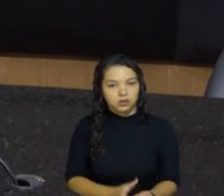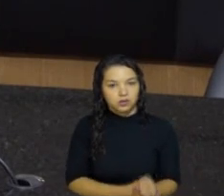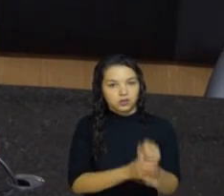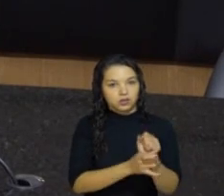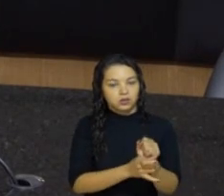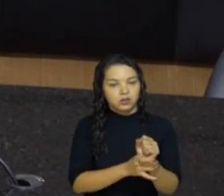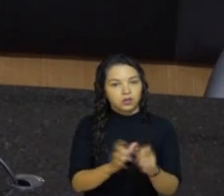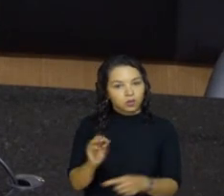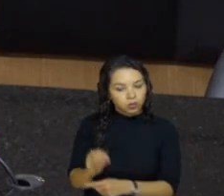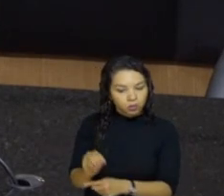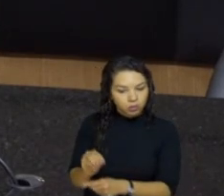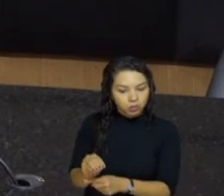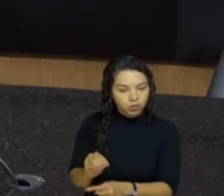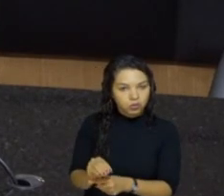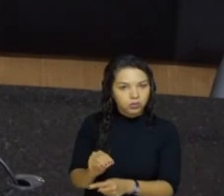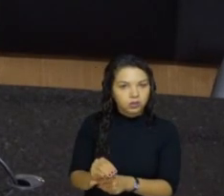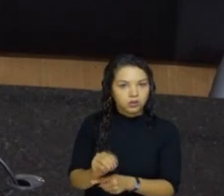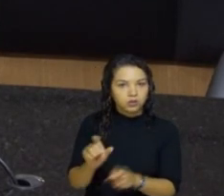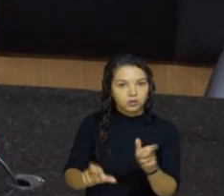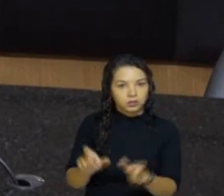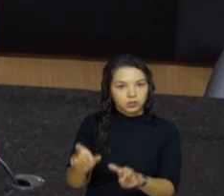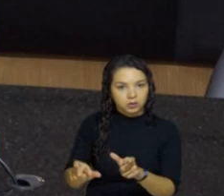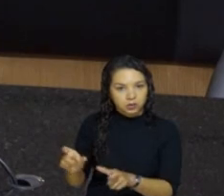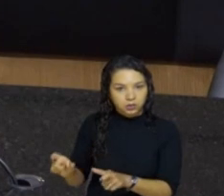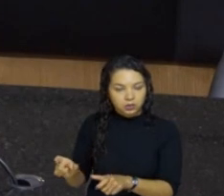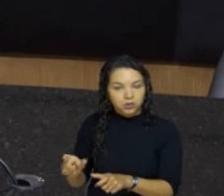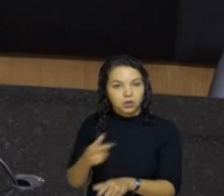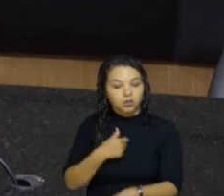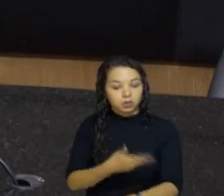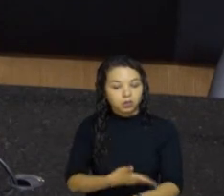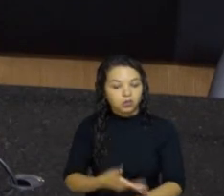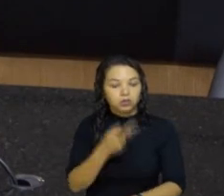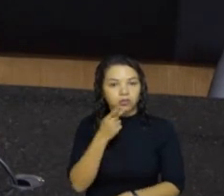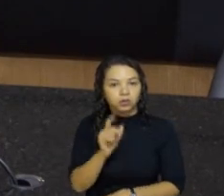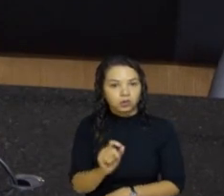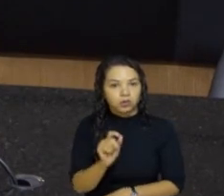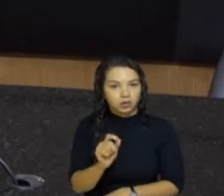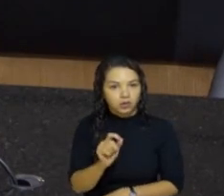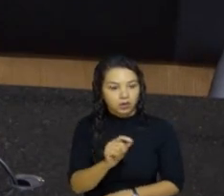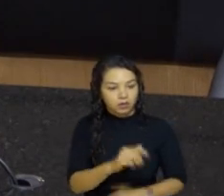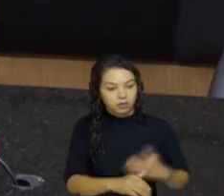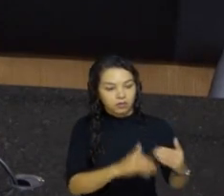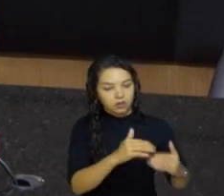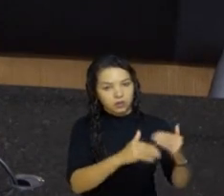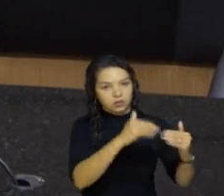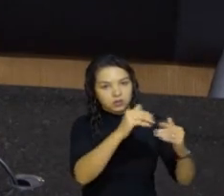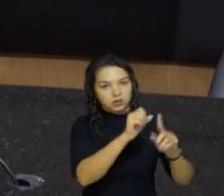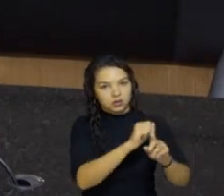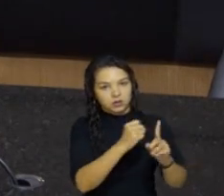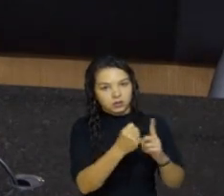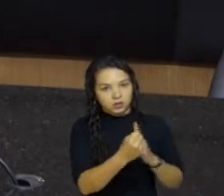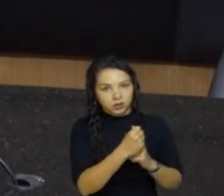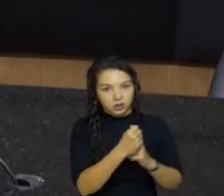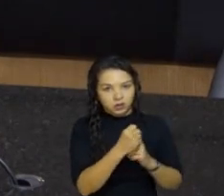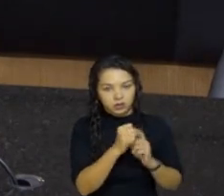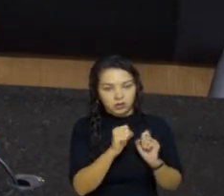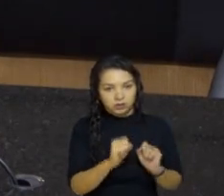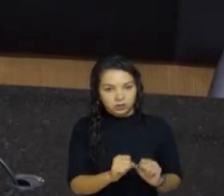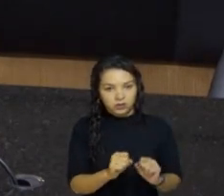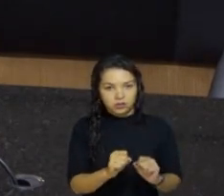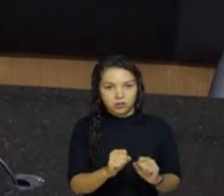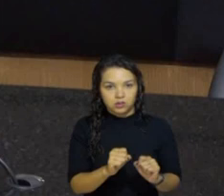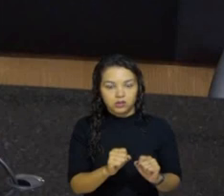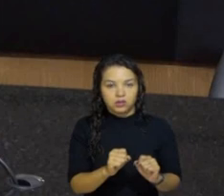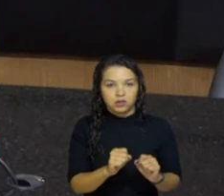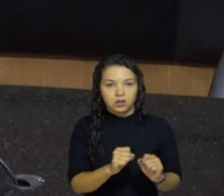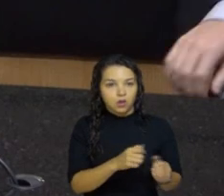das pessoas, eu costumo dizer que nenhum avanço que a sociedade possa ter, em qualquer campo que